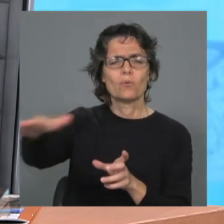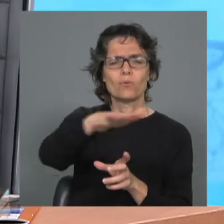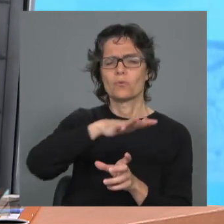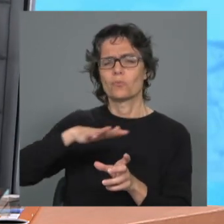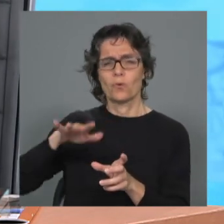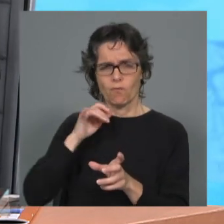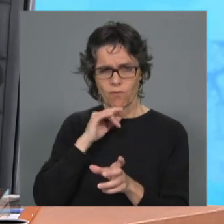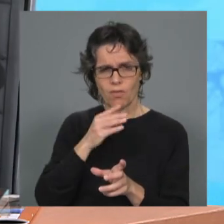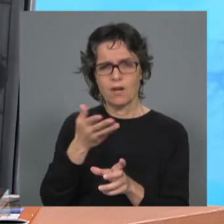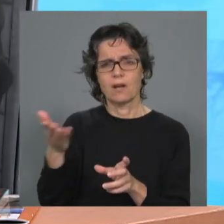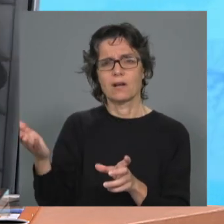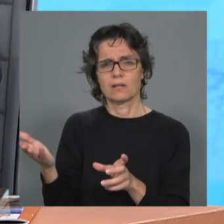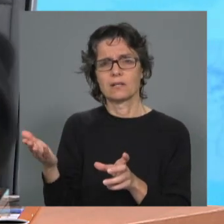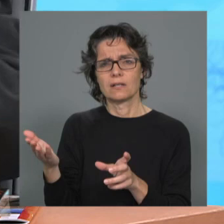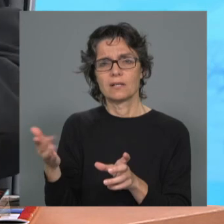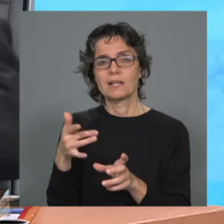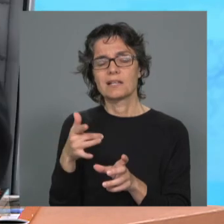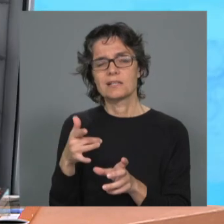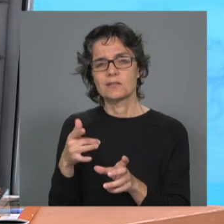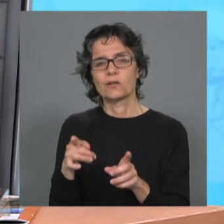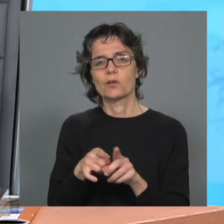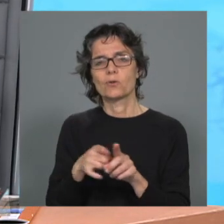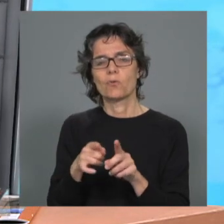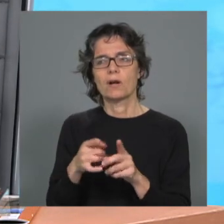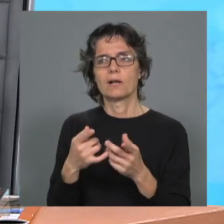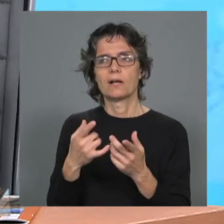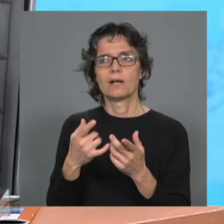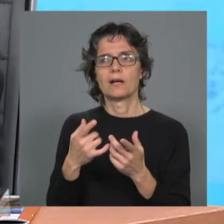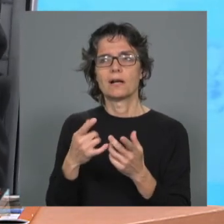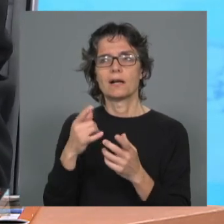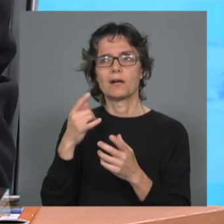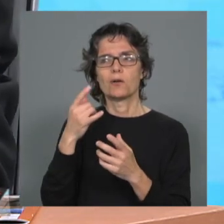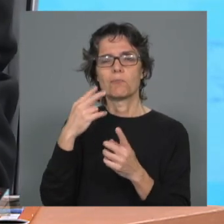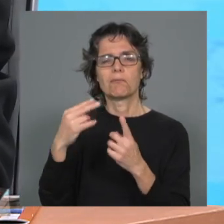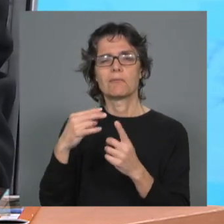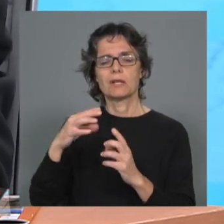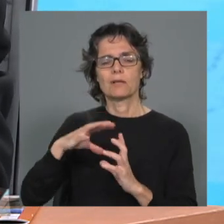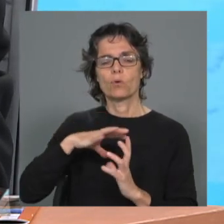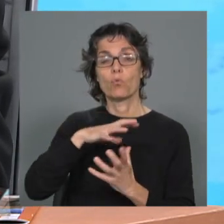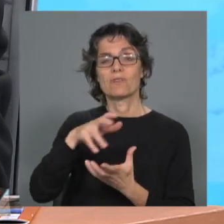já, eu diria quase uma espécie de universalismo do sentido